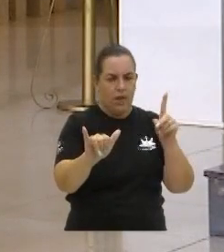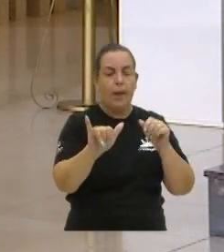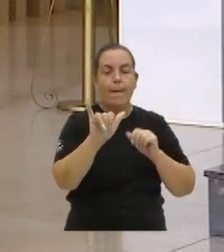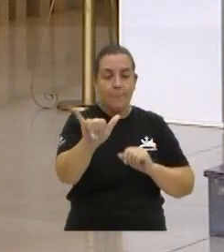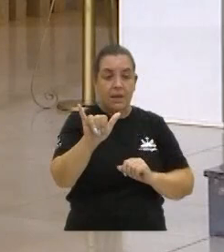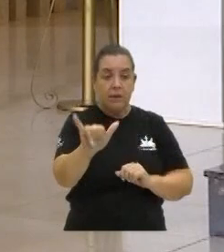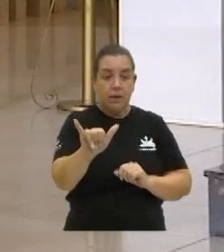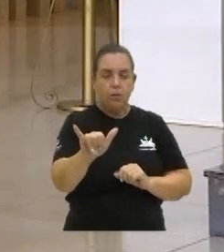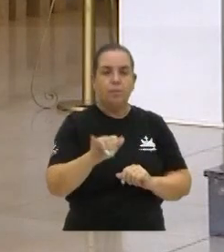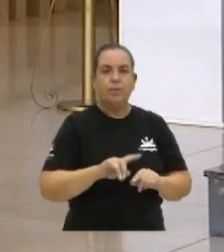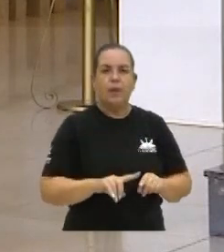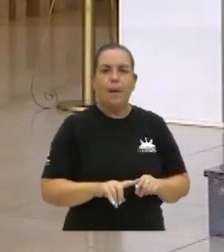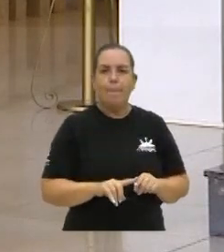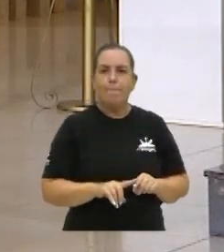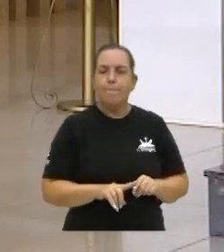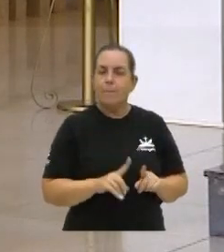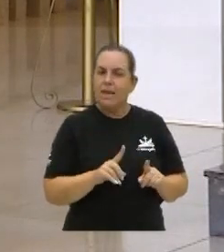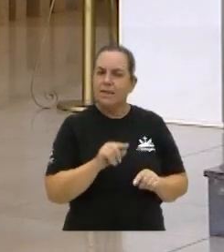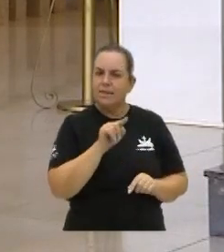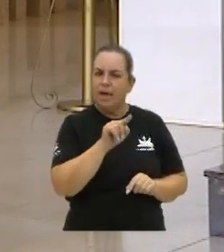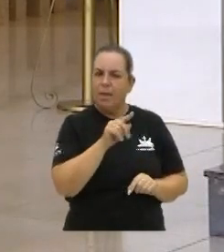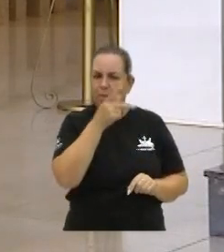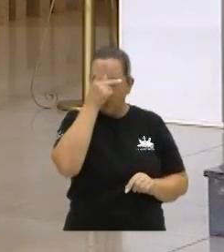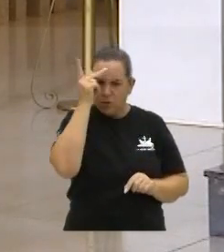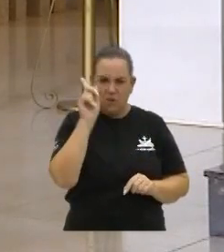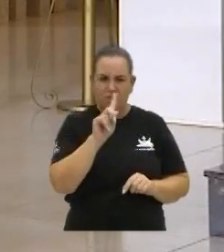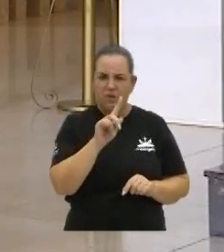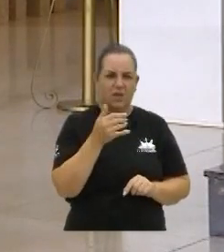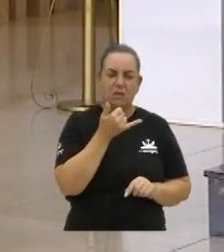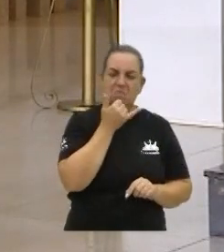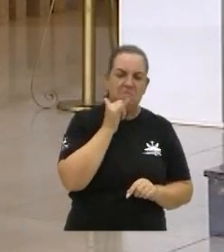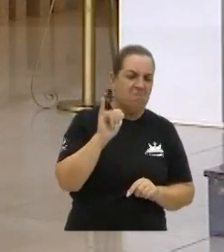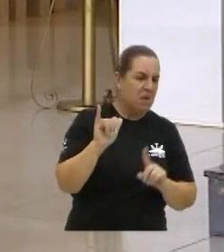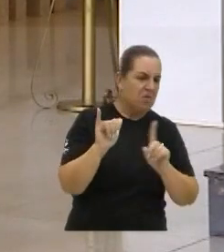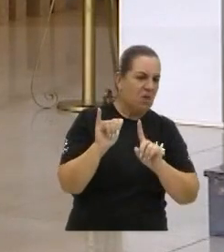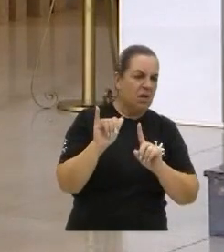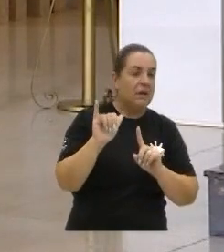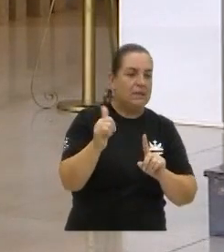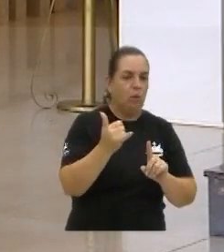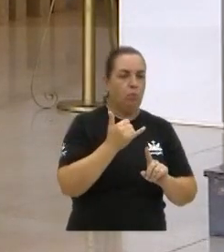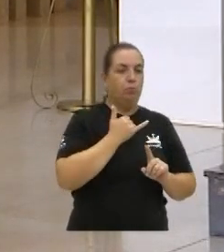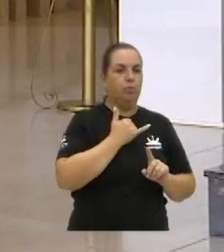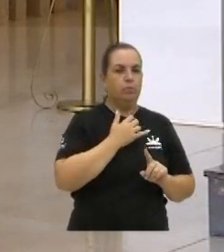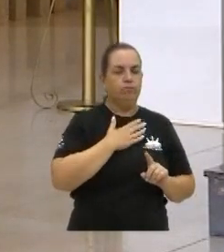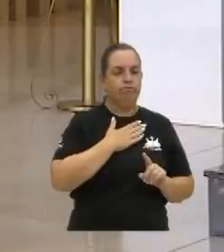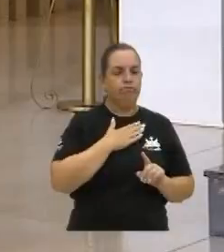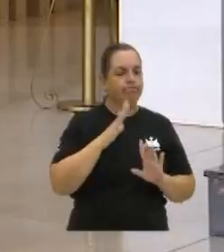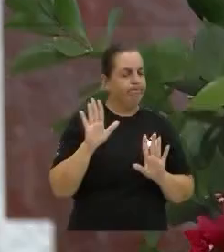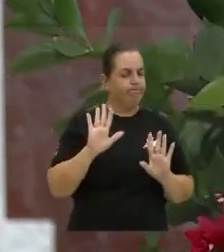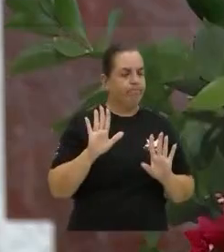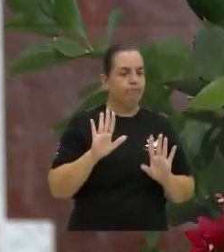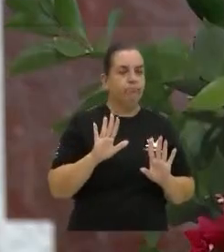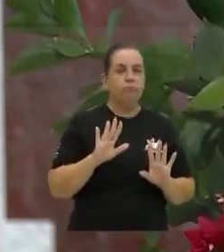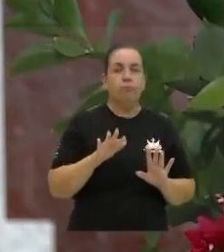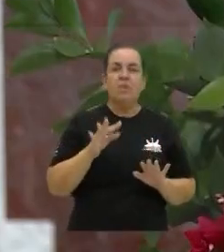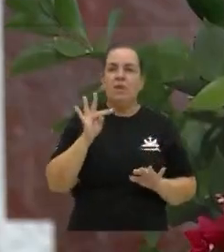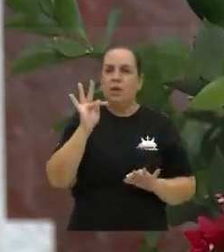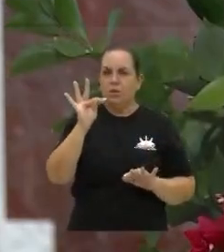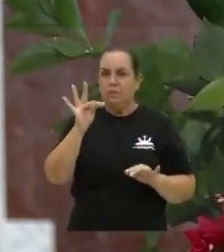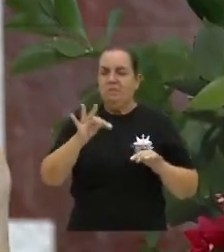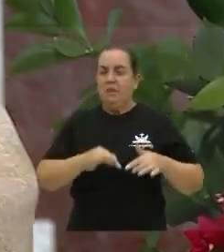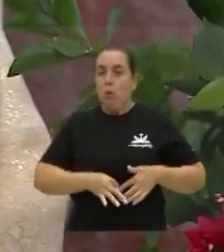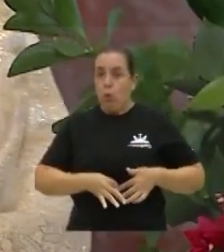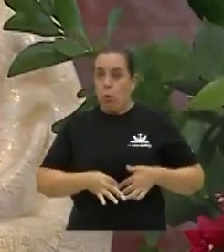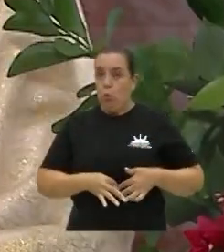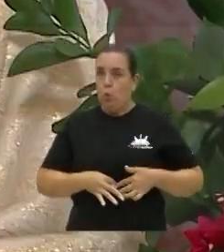lhe serão perdoados. A quem não perdoardes, eles lhe serão retidos. Tomé,